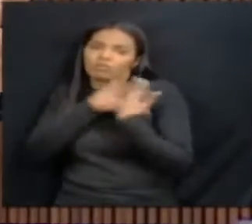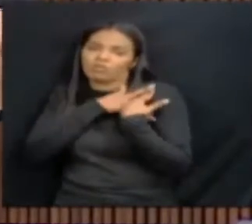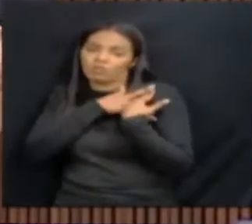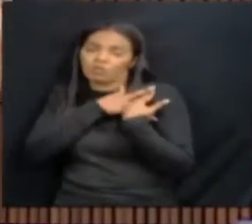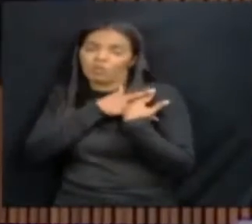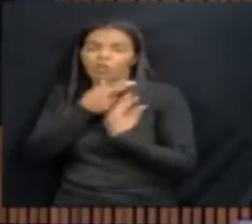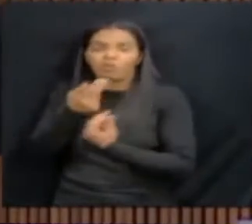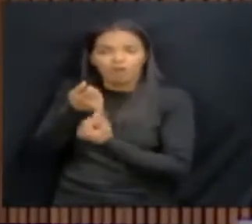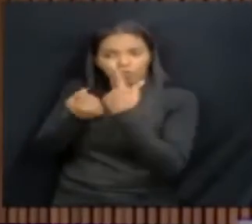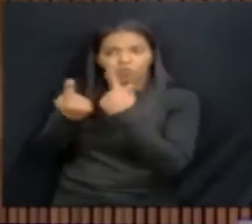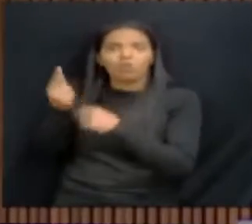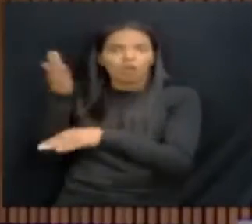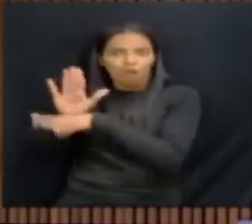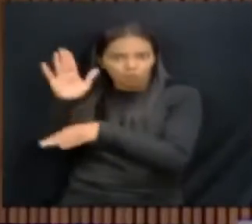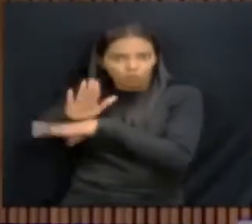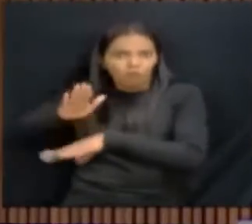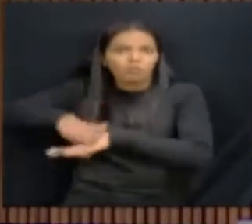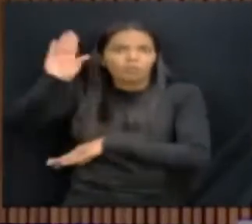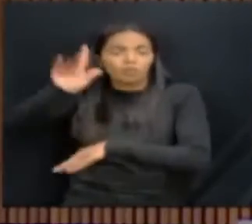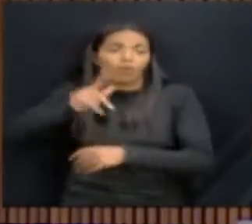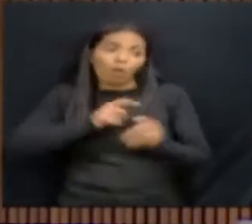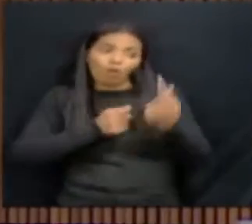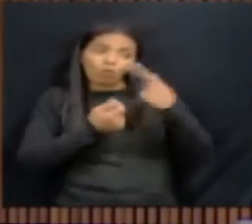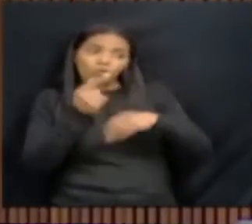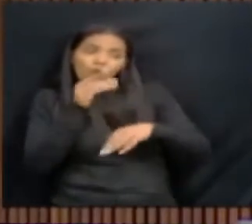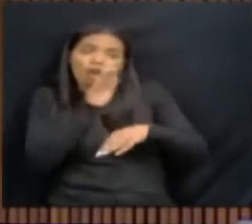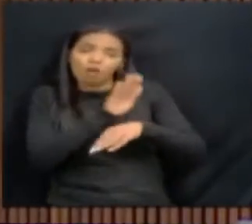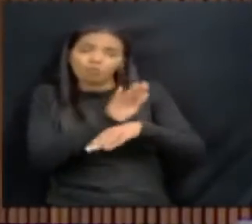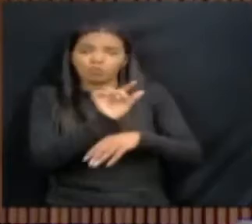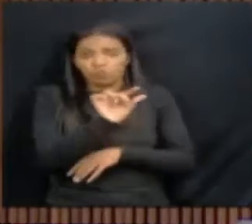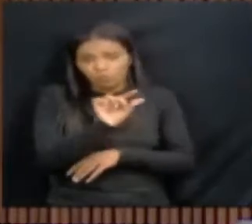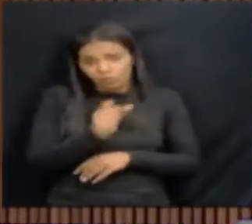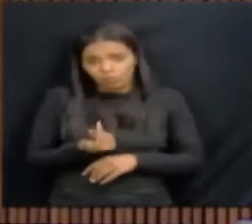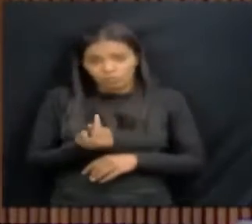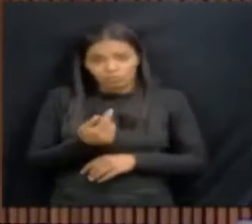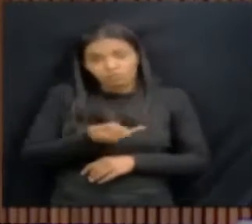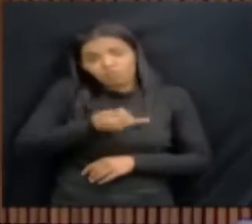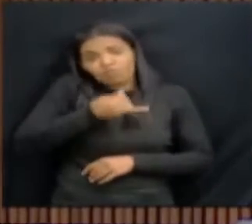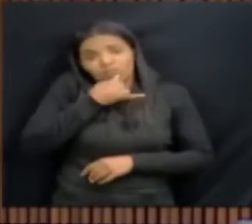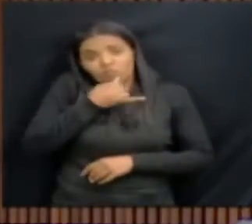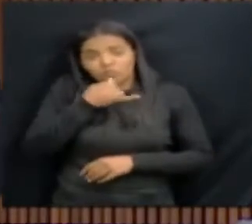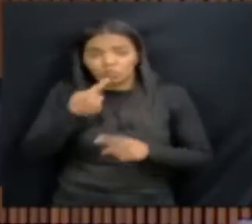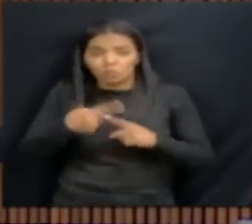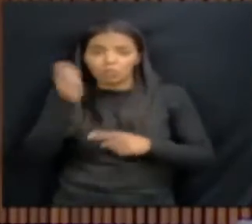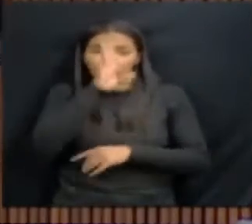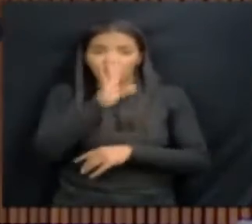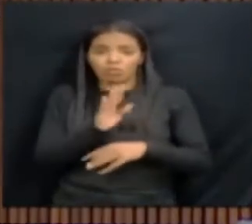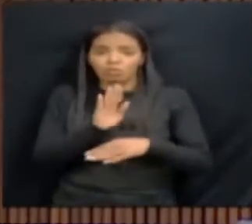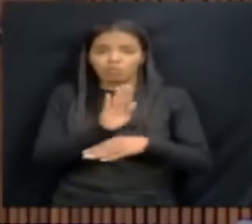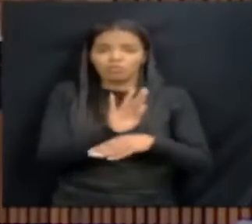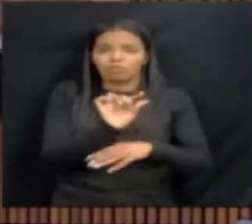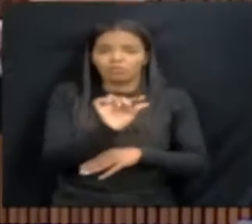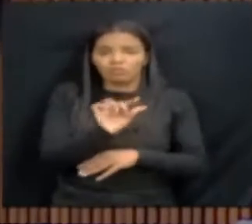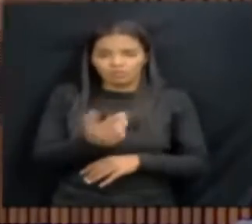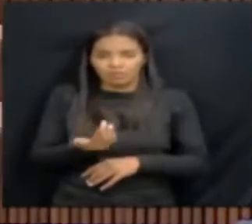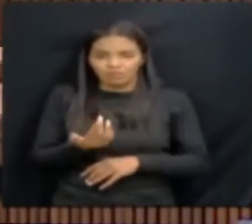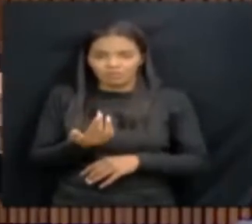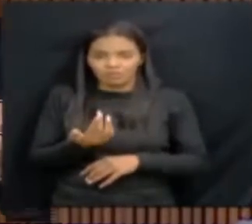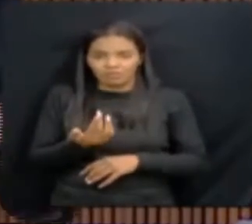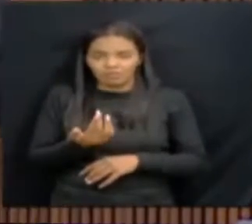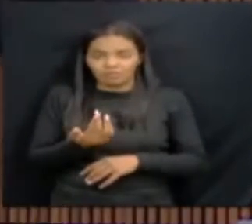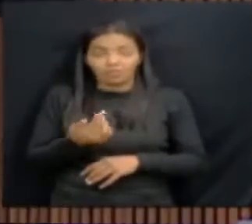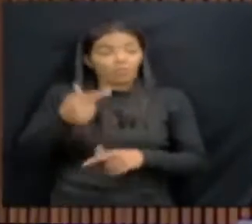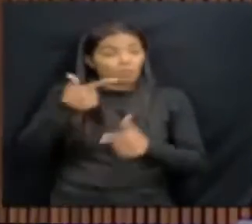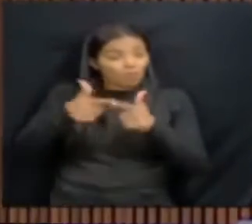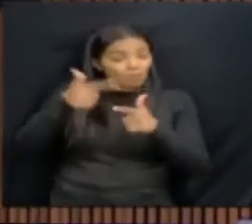fizeram mais e outros fizeram menos. Infelizmente, o Brasil foi um dos que menos fez. A crise econômica